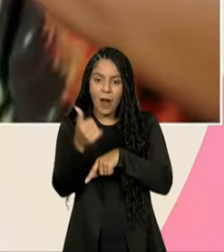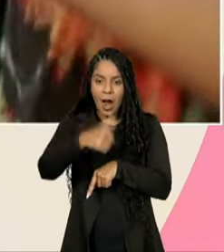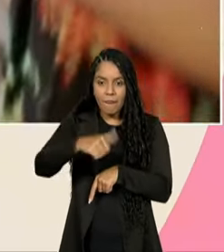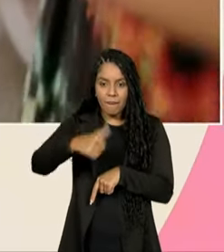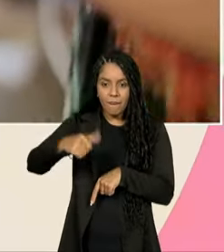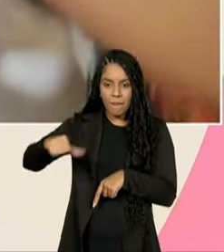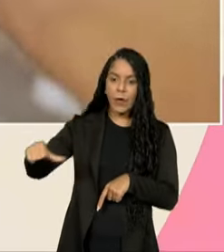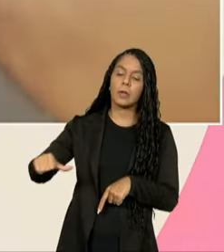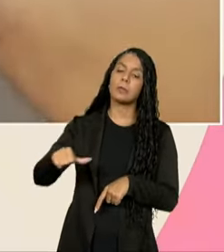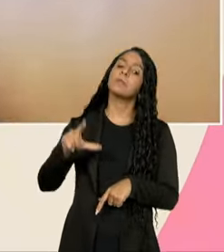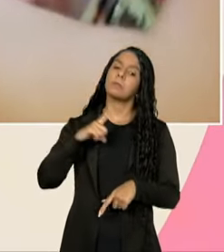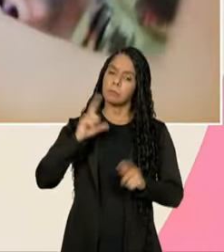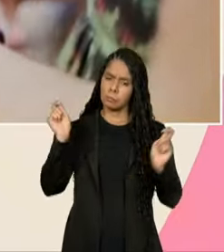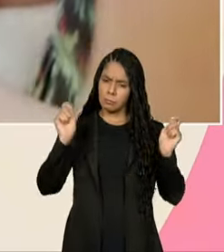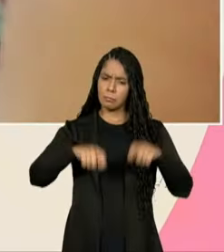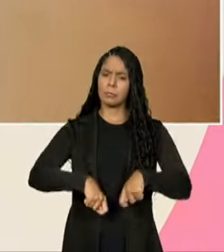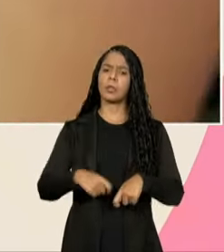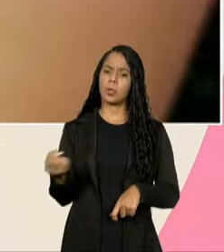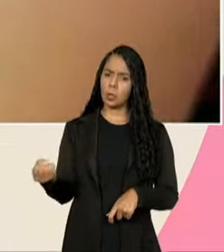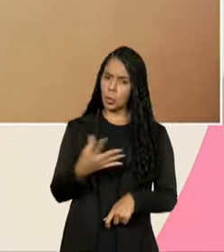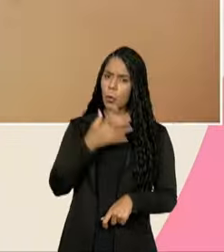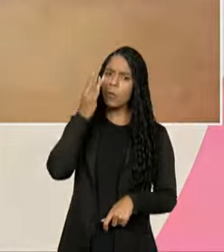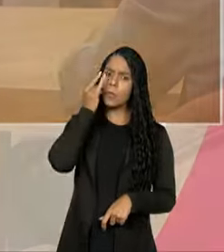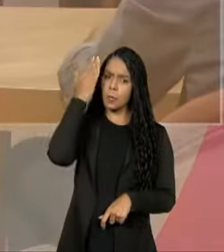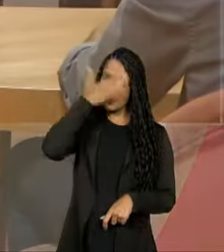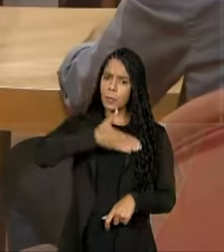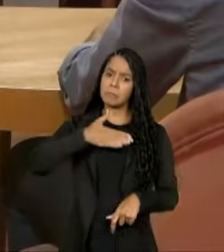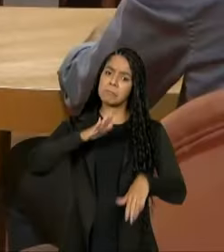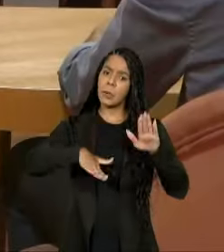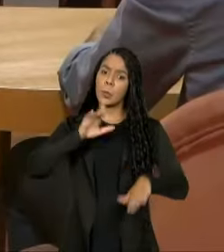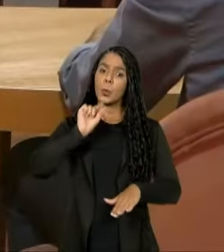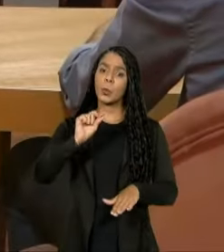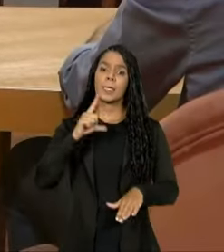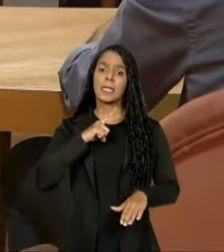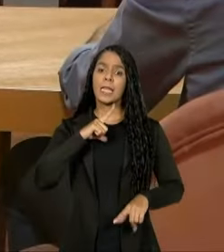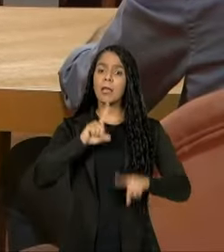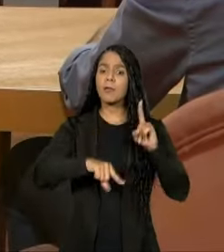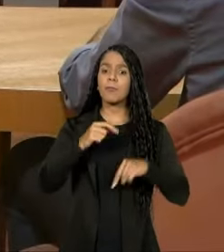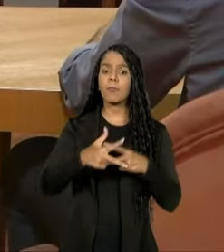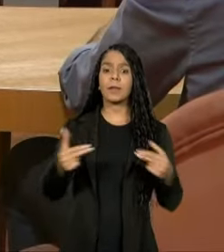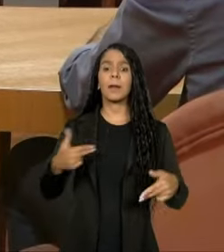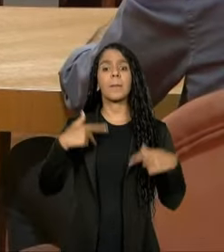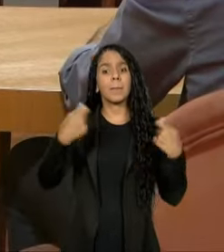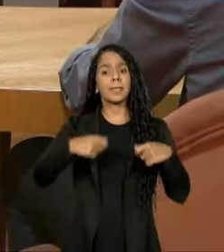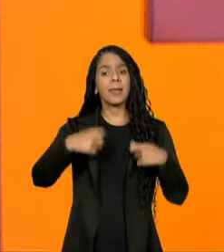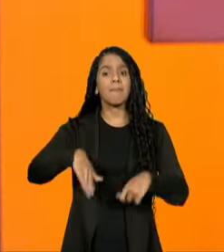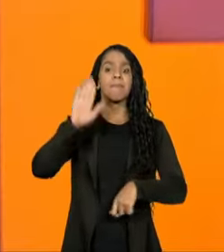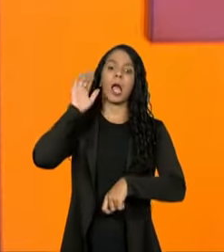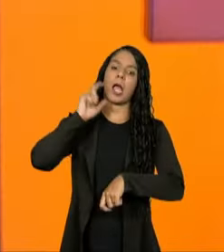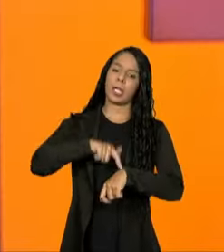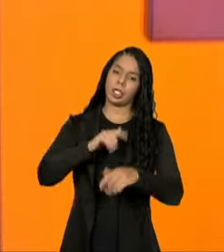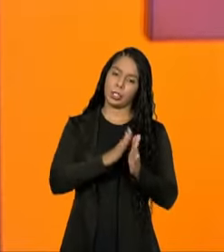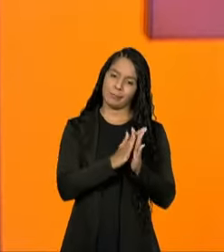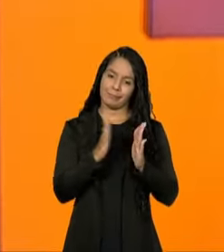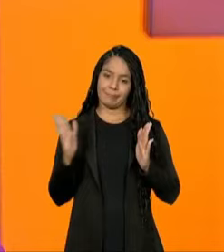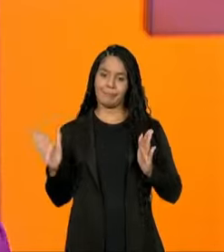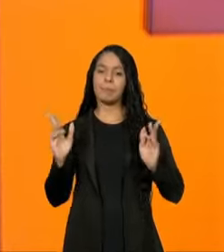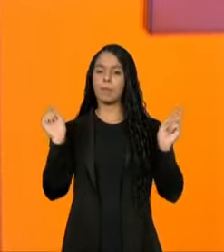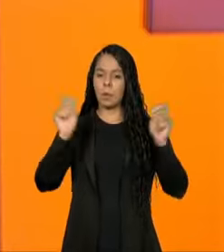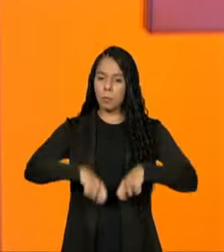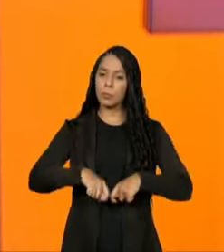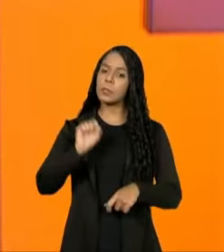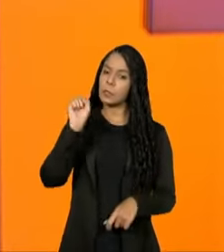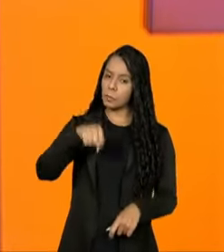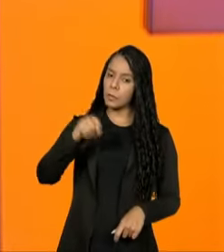há possibilidade, sim, dependendo do que tenha no material, da investigação precisar de mais tempo. E isso é possível. É